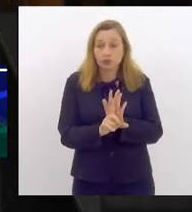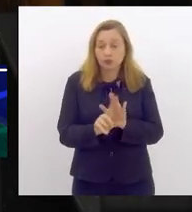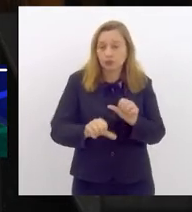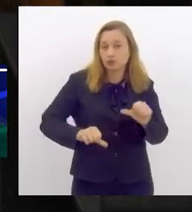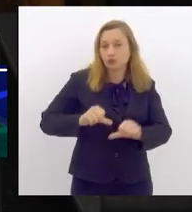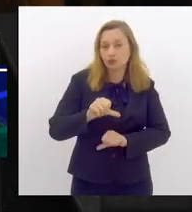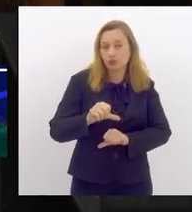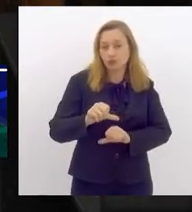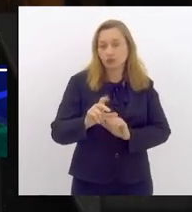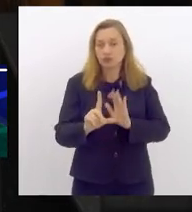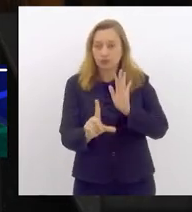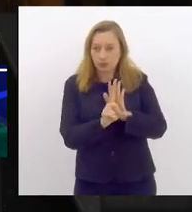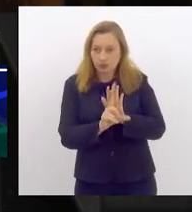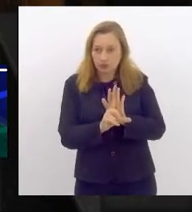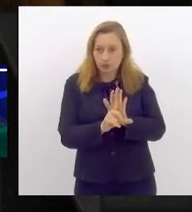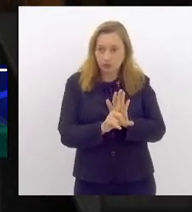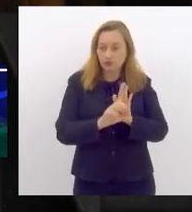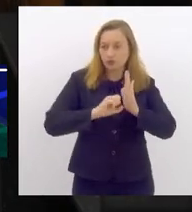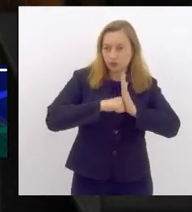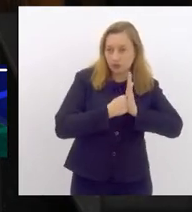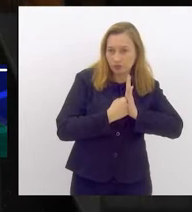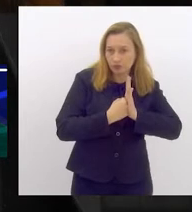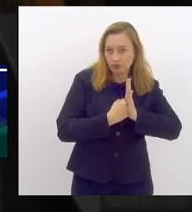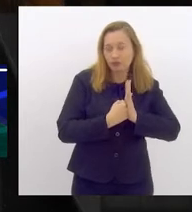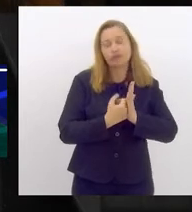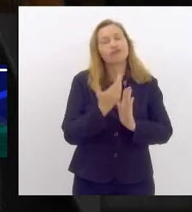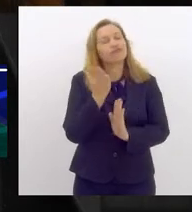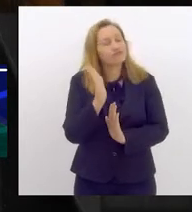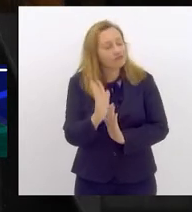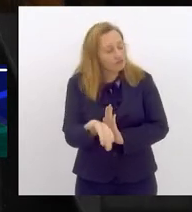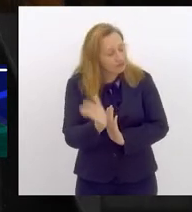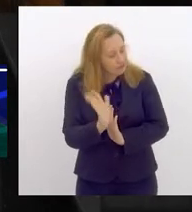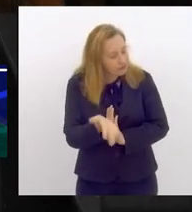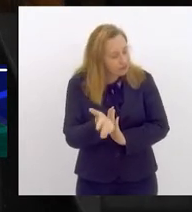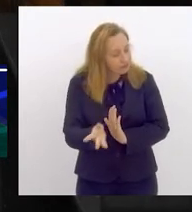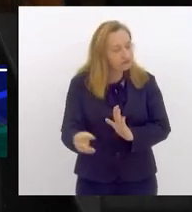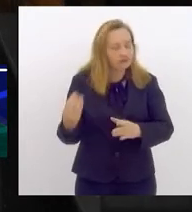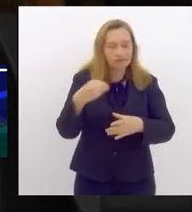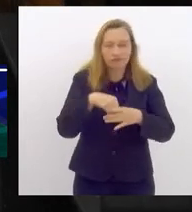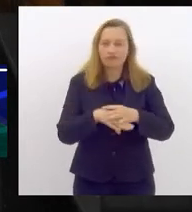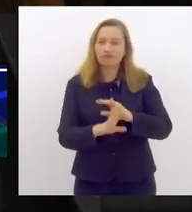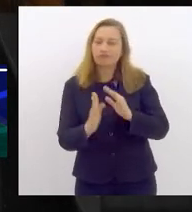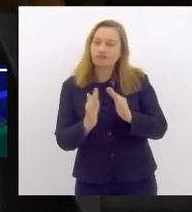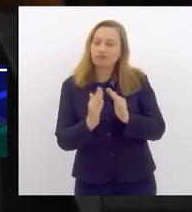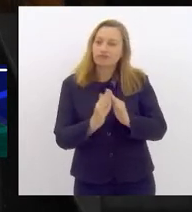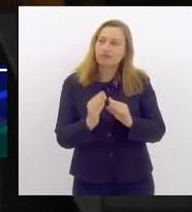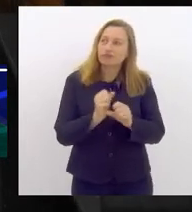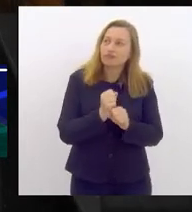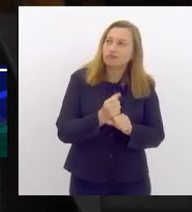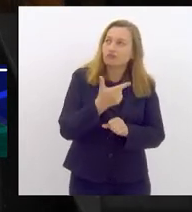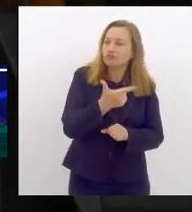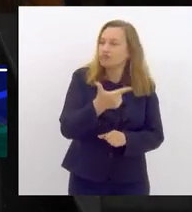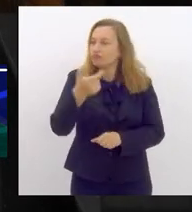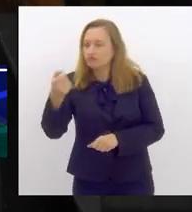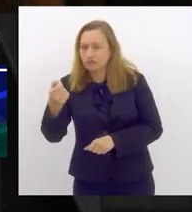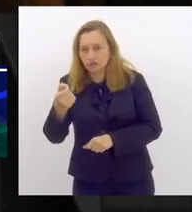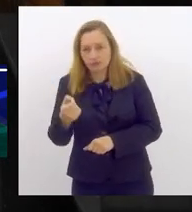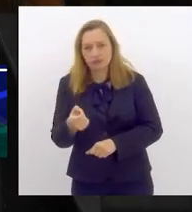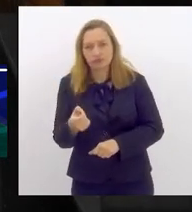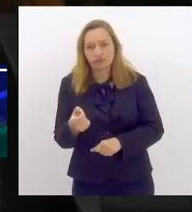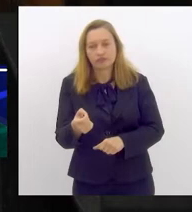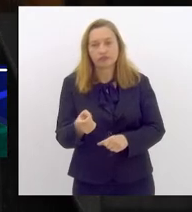transformamos em lei foi vetado já tá correndo na casa desde 2020